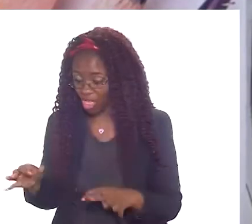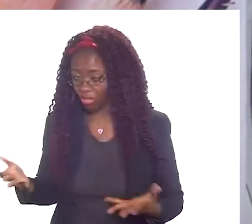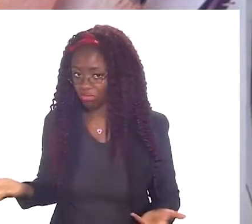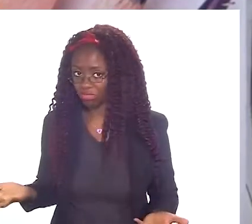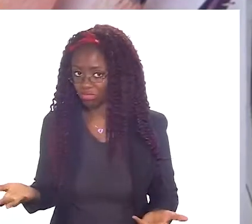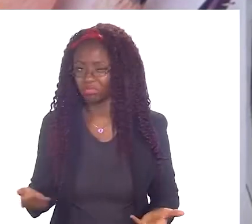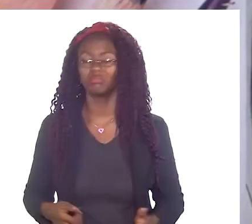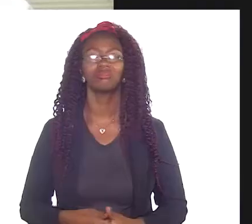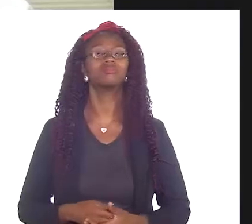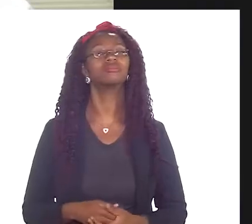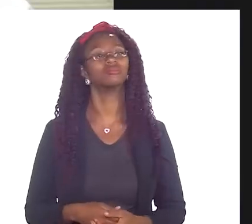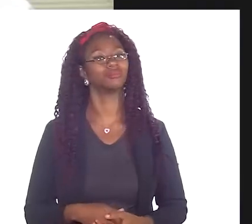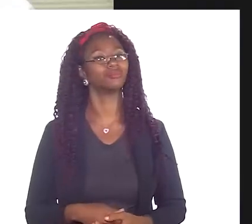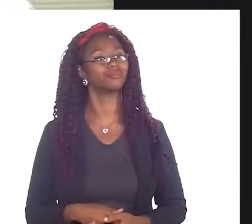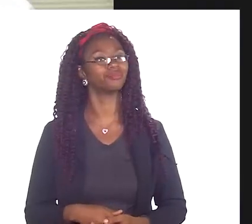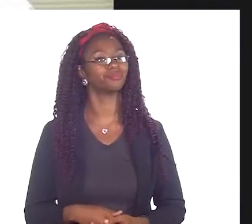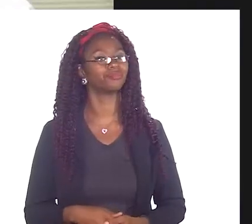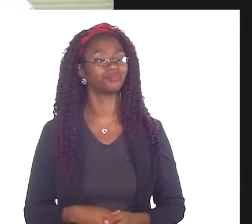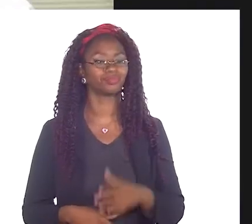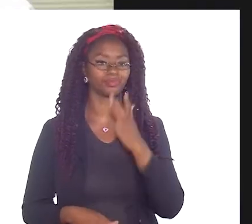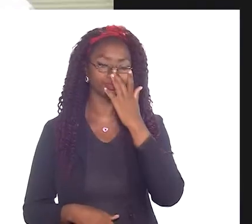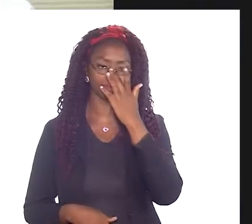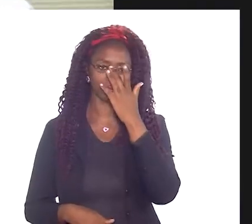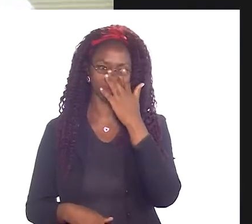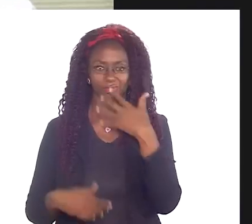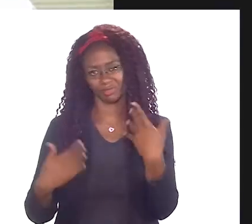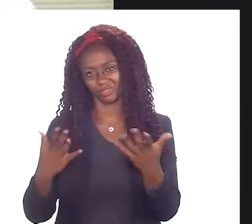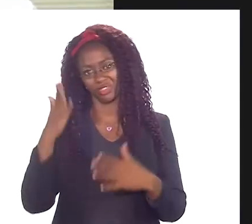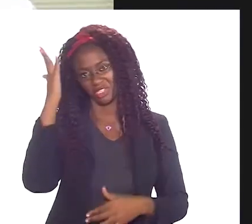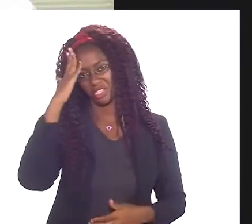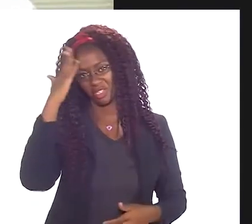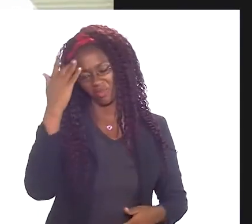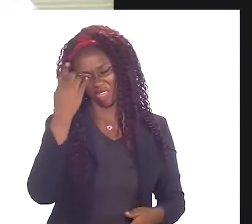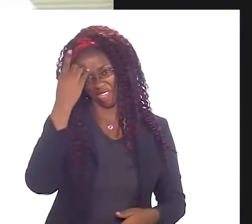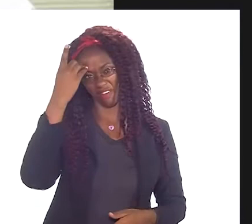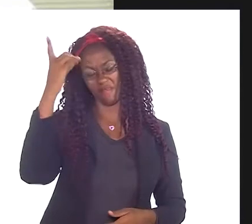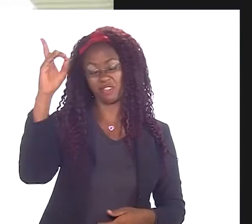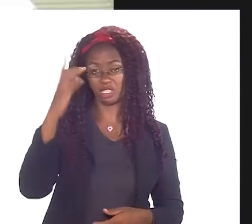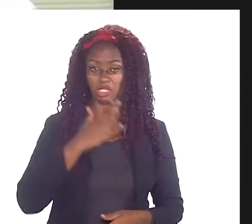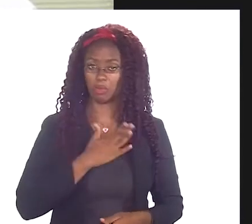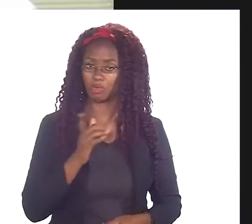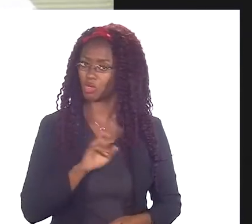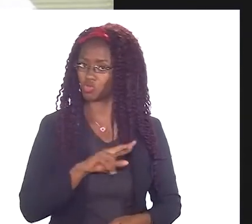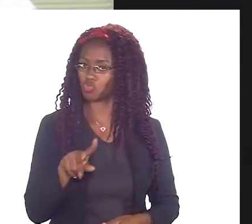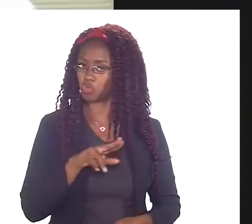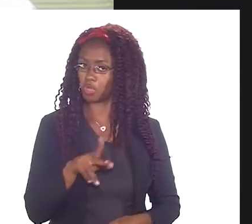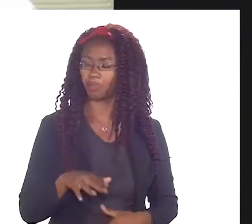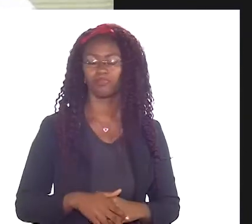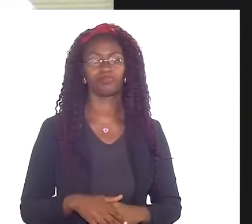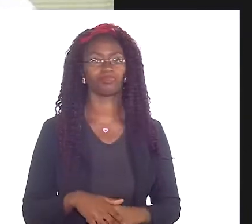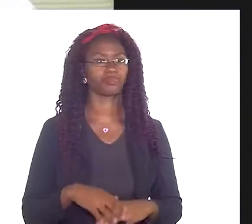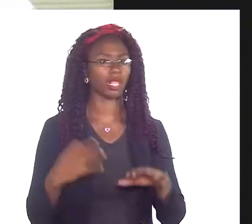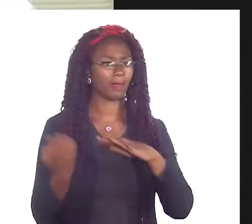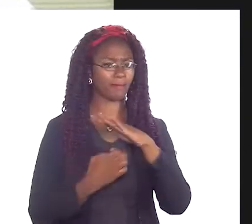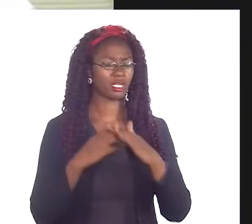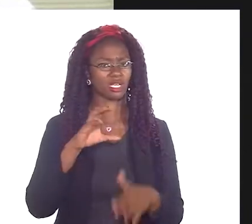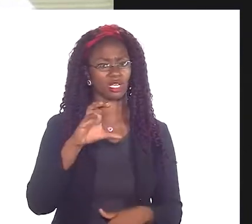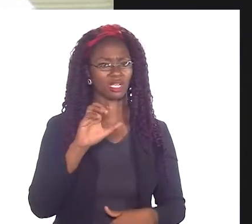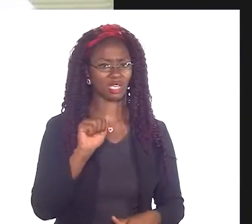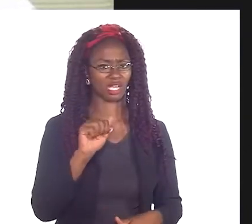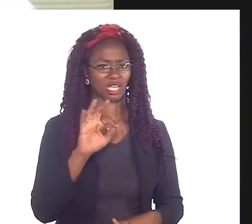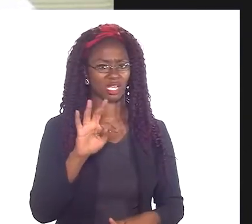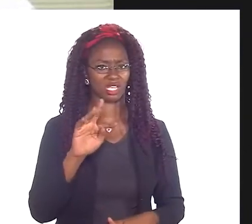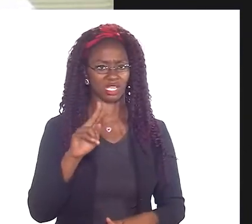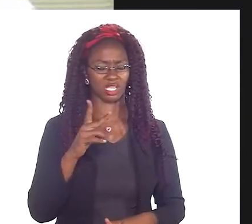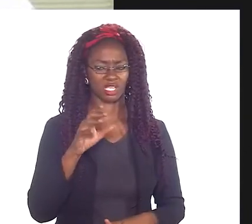É isso. Para você ver que não foi uma invenção da minha cabeça, a Cato fez uma pesquisa